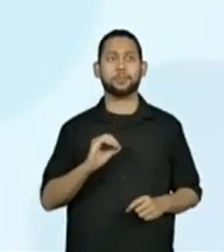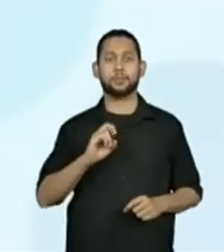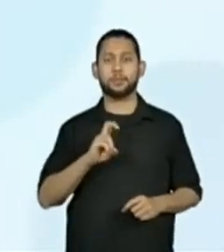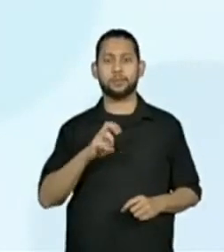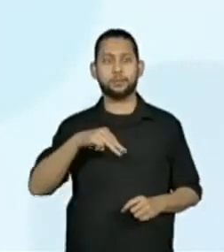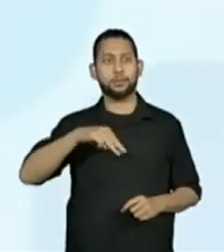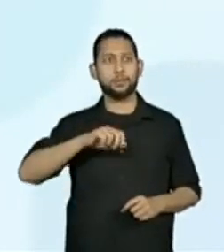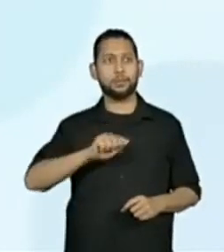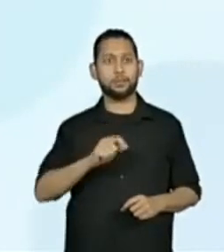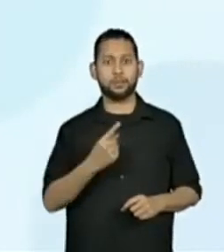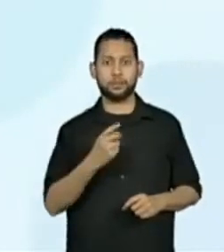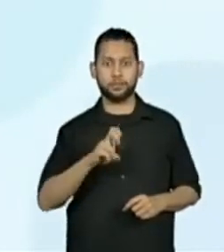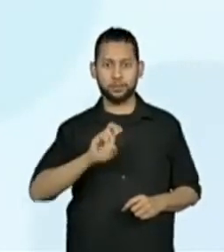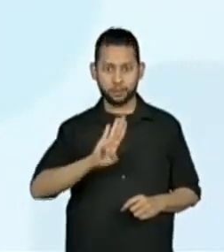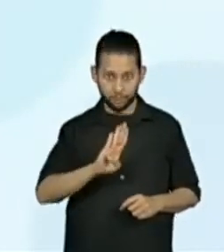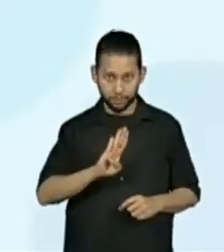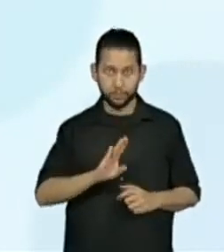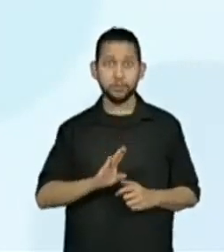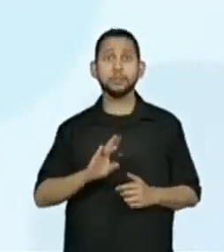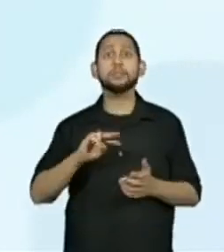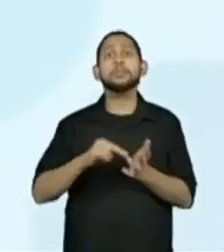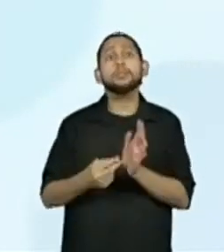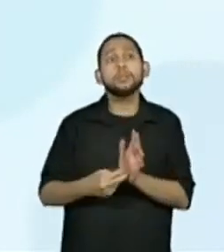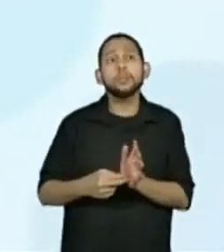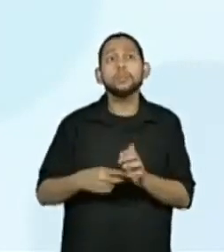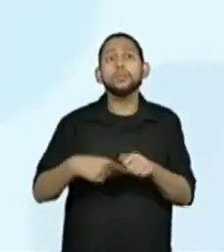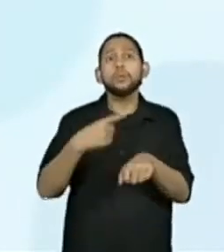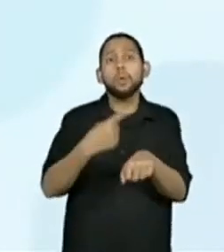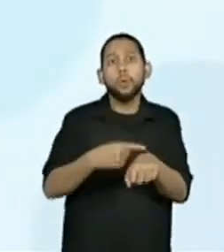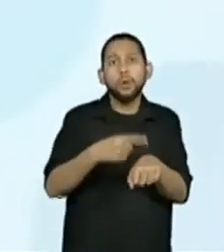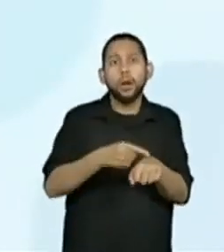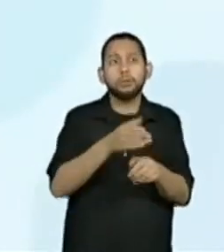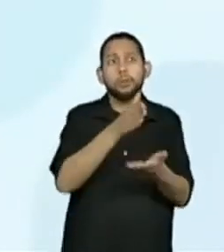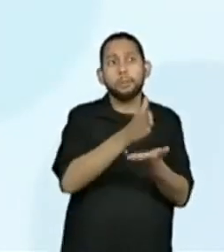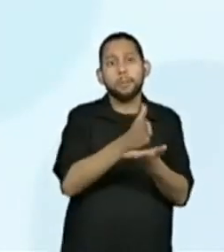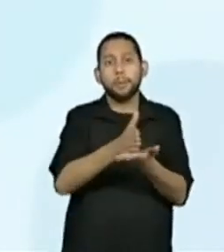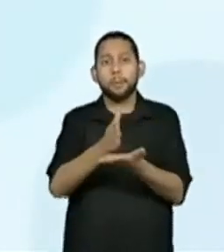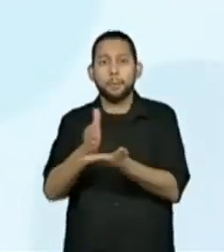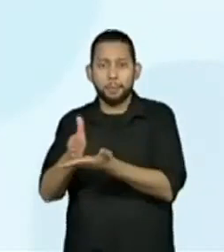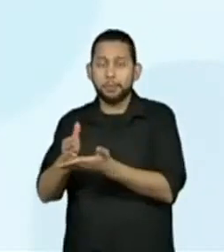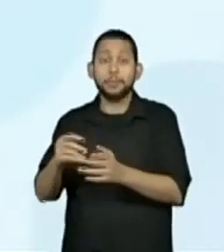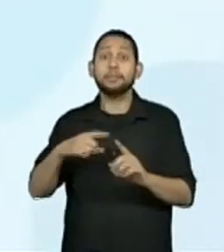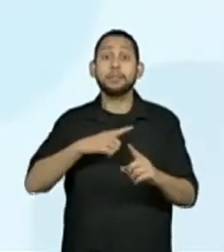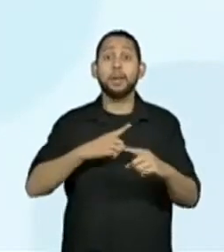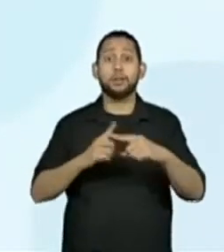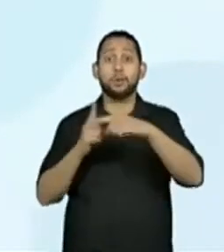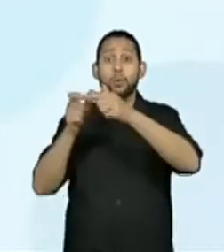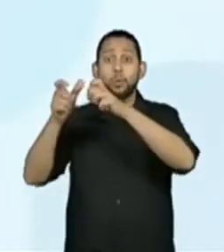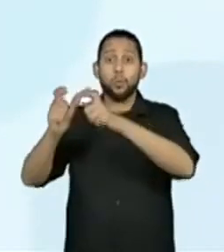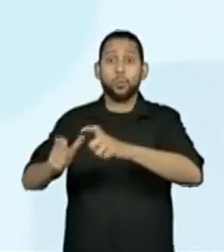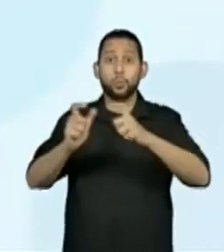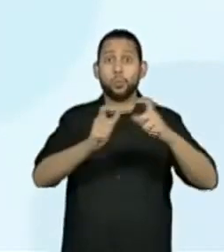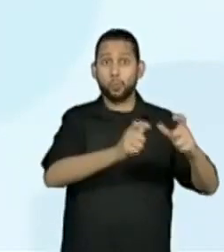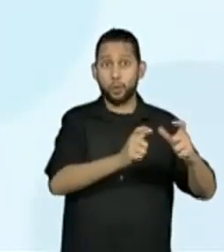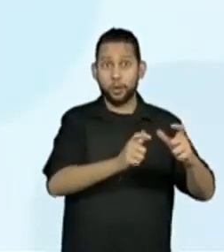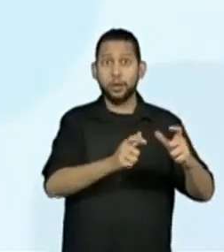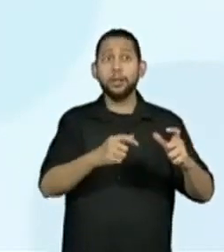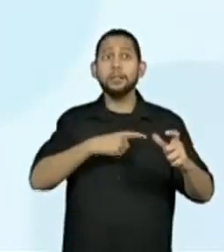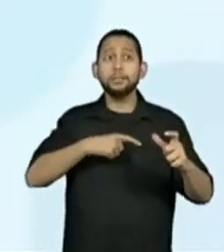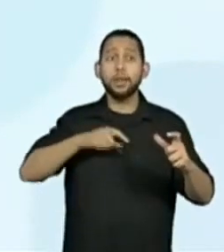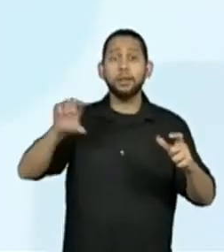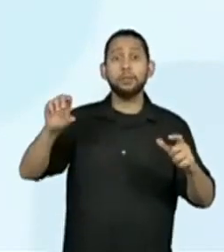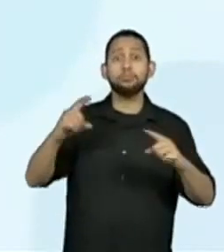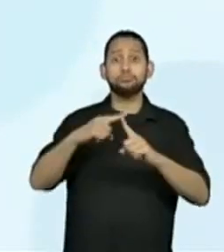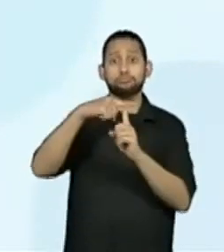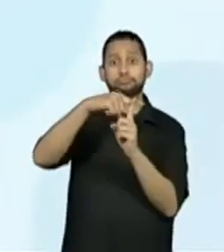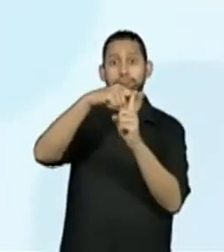EF05MA15B. Construir itinerários para representar a localização ou movimentação de objetos